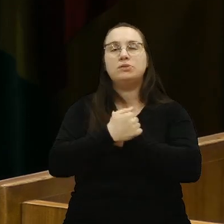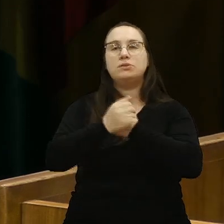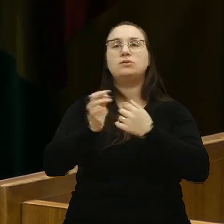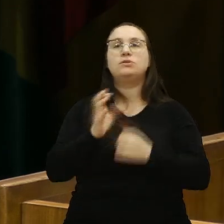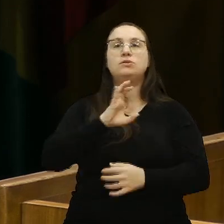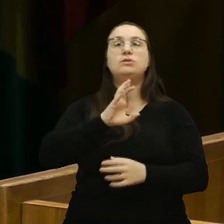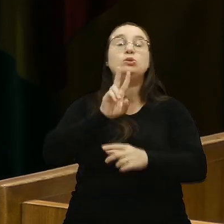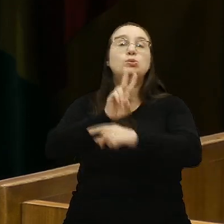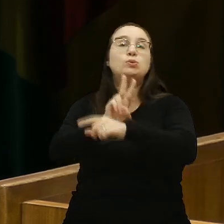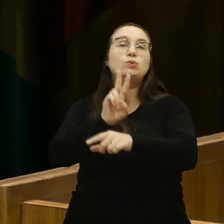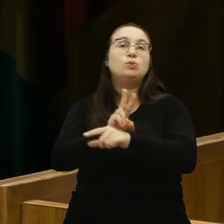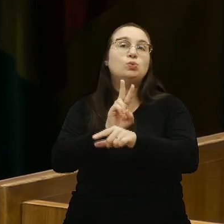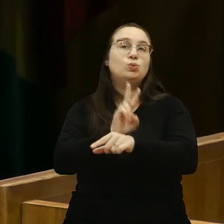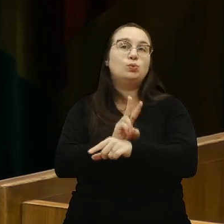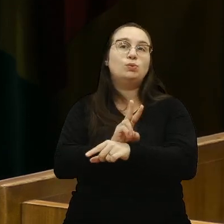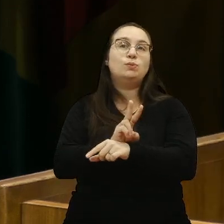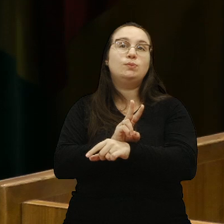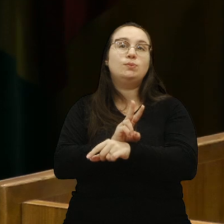cuidado que ela recebe.